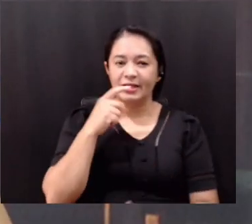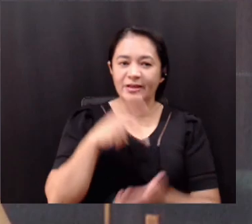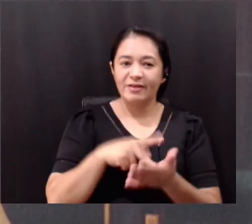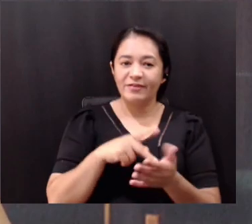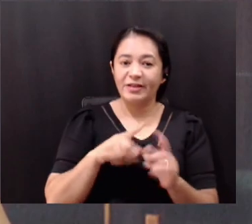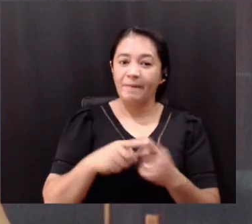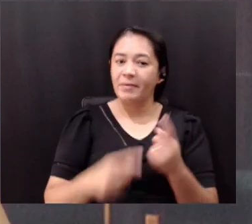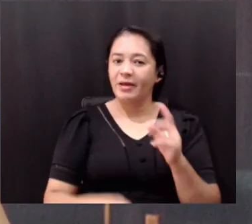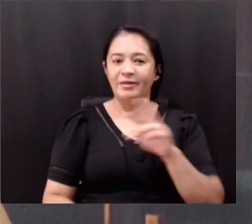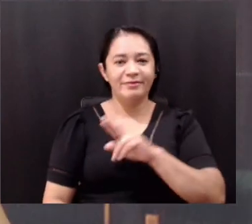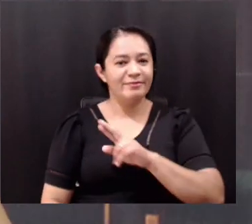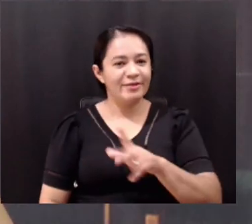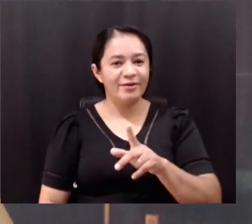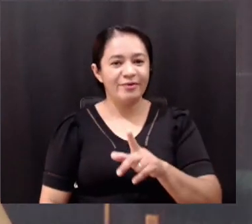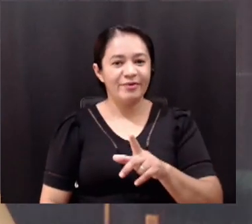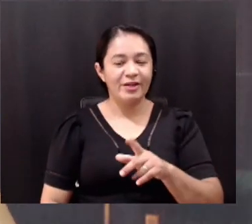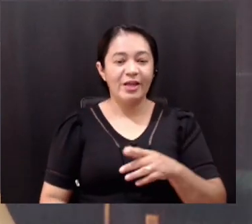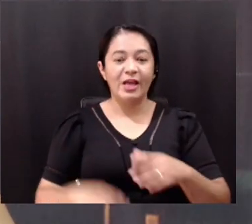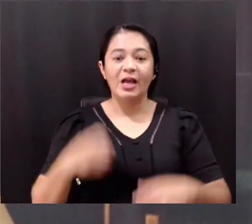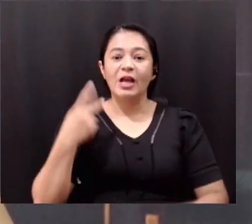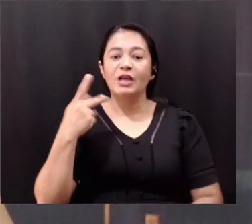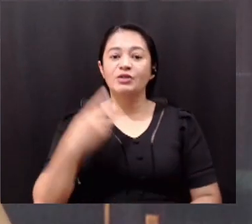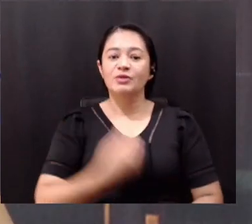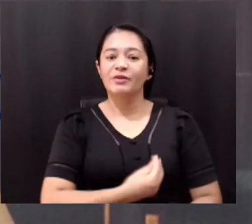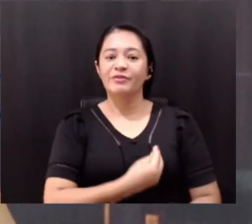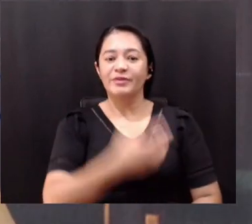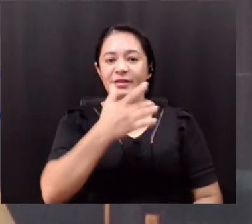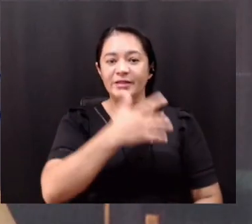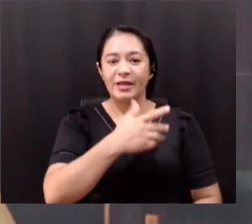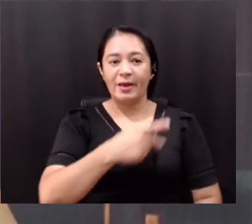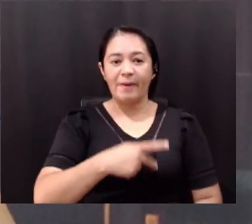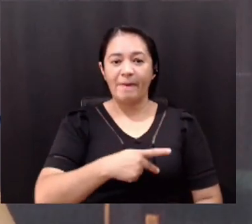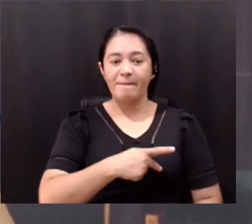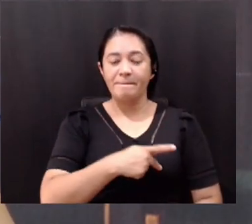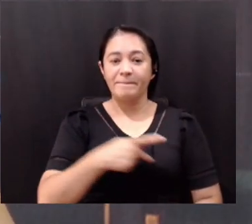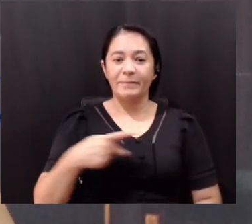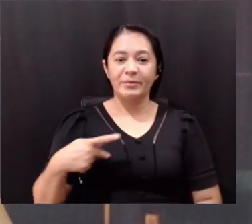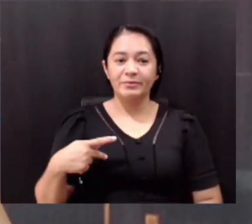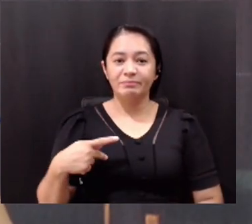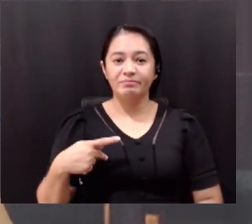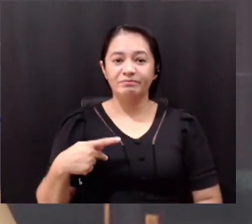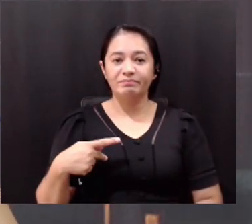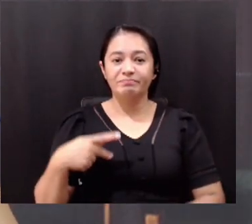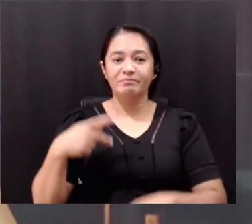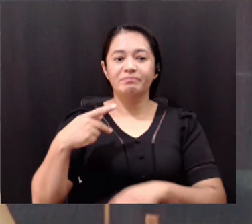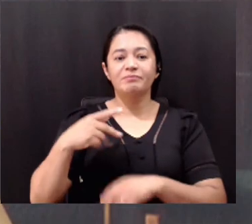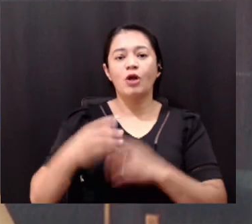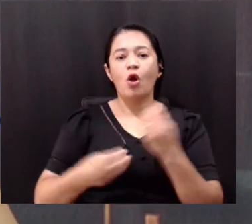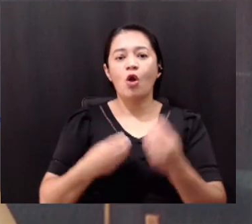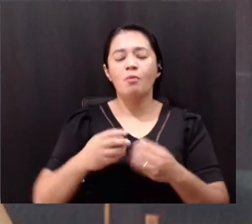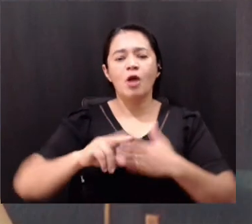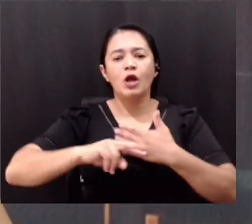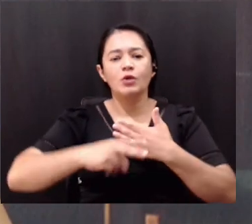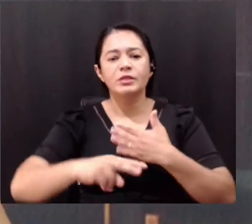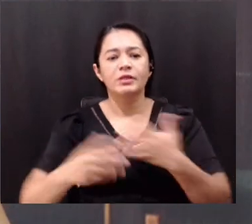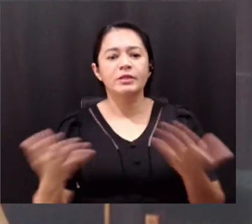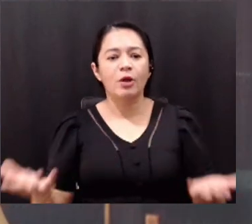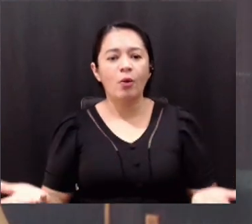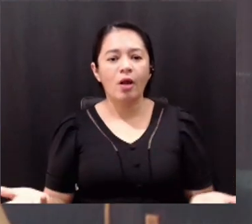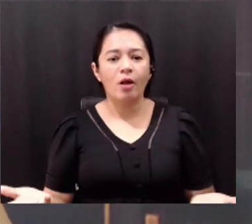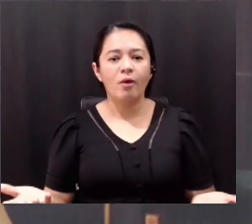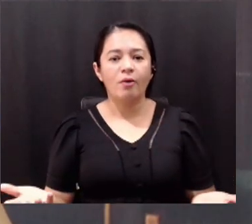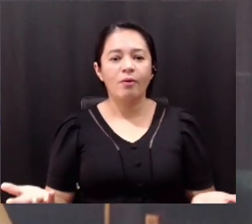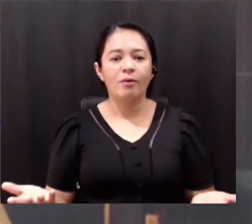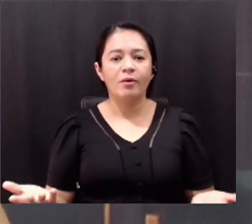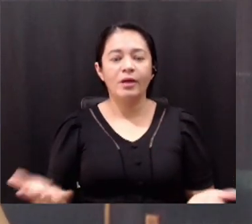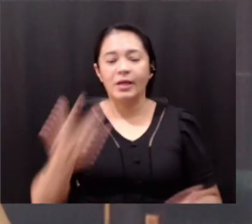satisfação, tanto com a vida pessoal e principalmente com o seu trabalho. Então, qual a consequência disso? As pessoas estão insatisfeitas com o